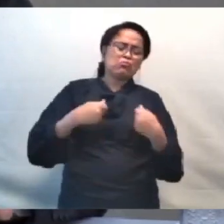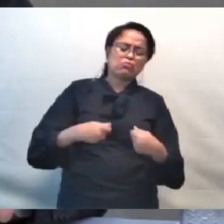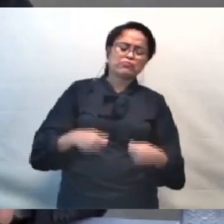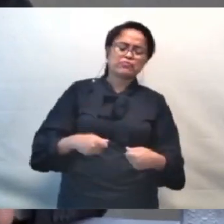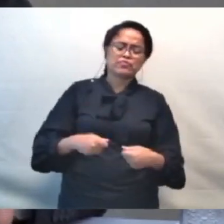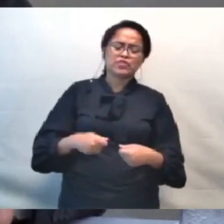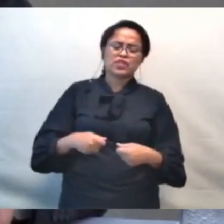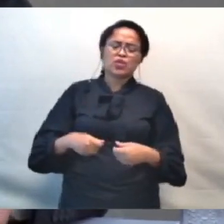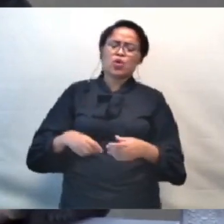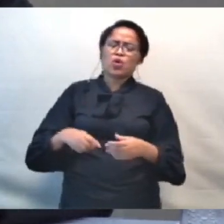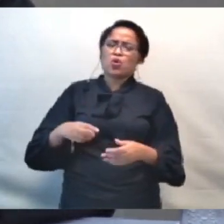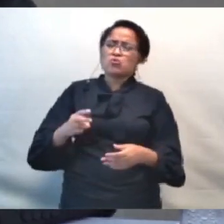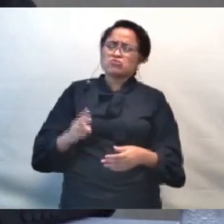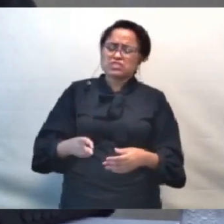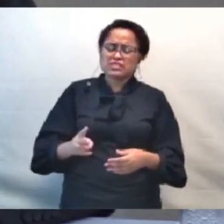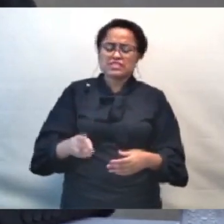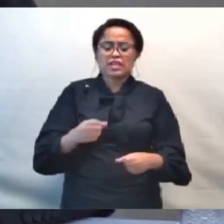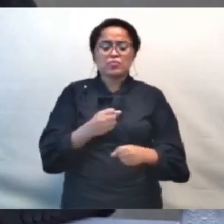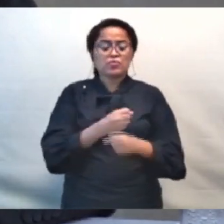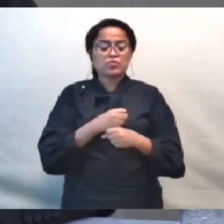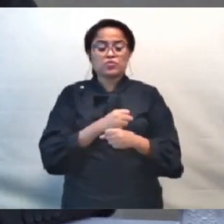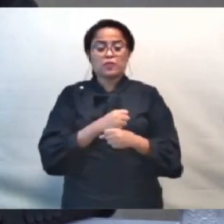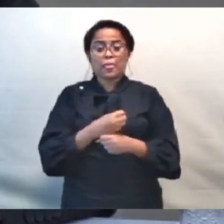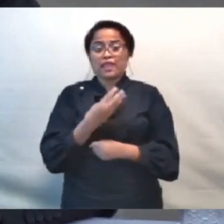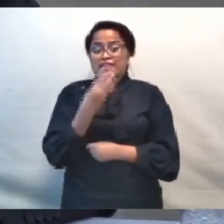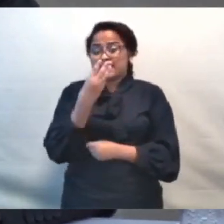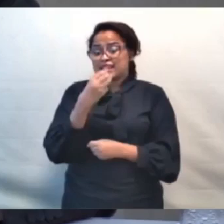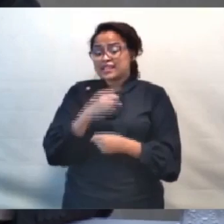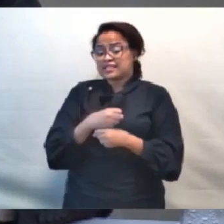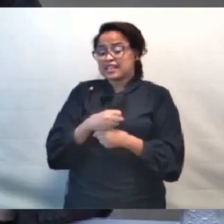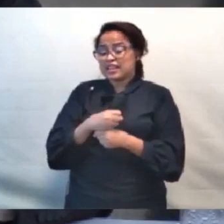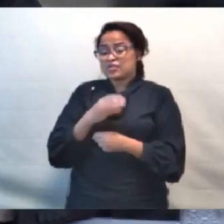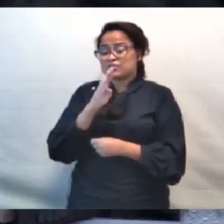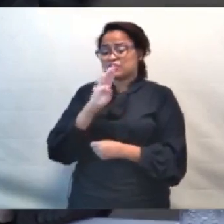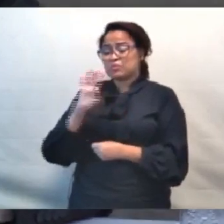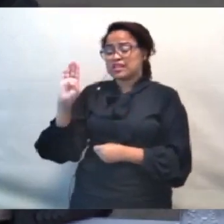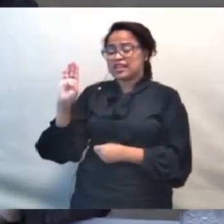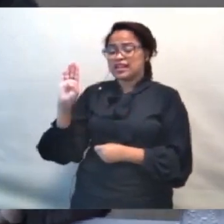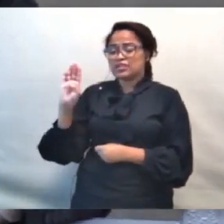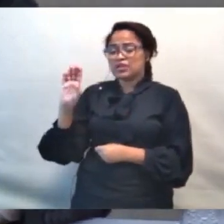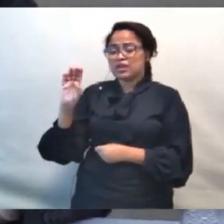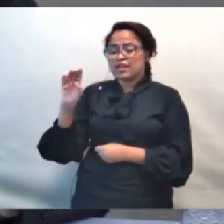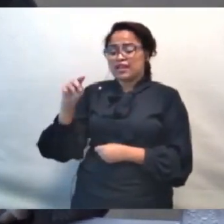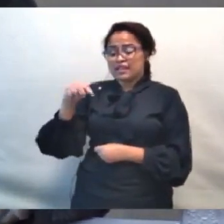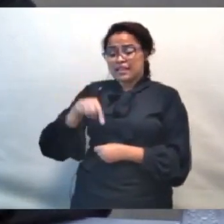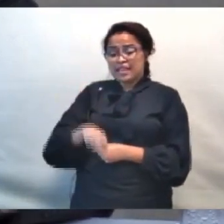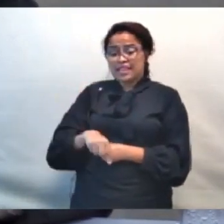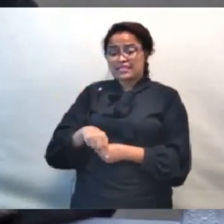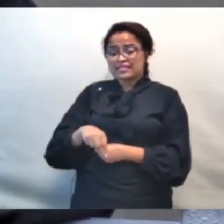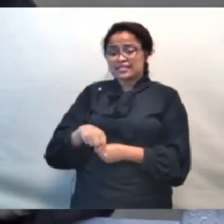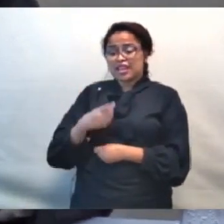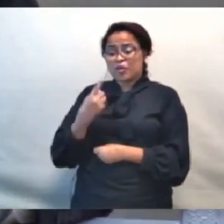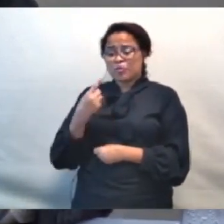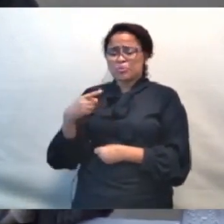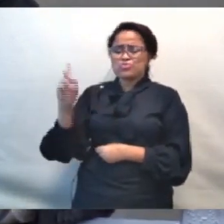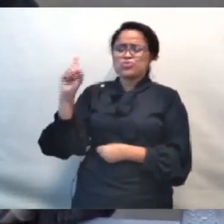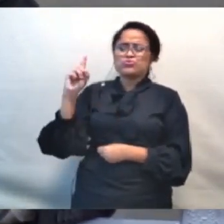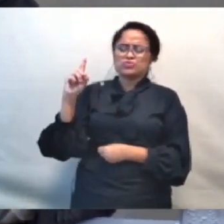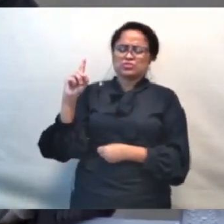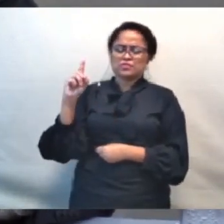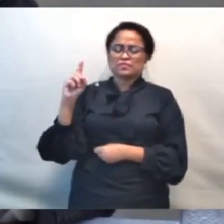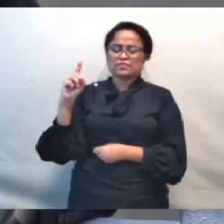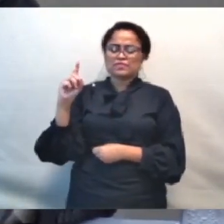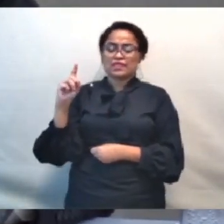completar 3 anos nesse mandato. Agora é o último ano. Eu sinto que a maior parte das coisas continua do mesmo